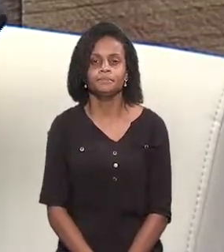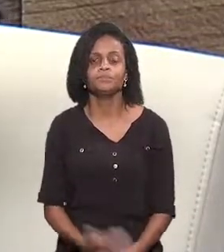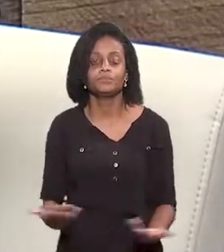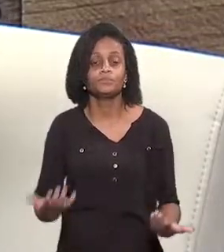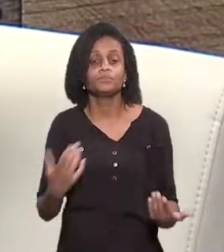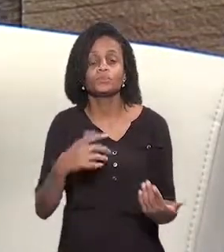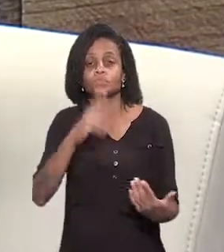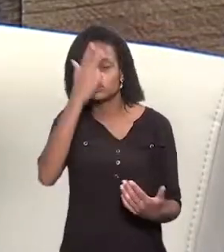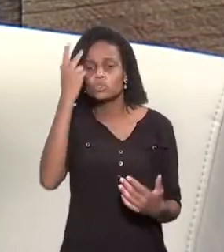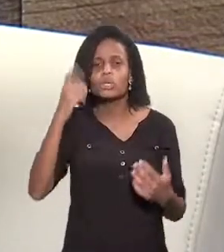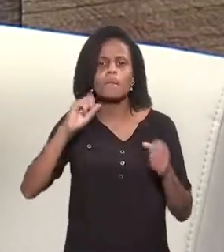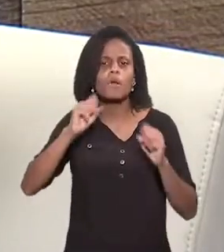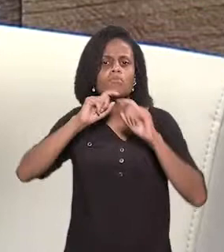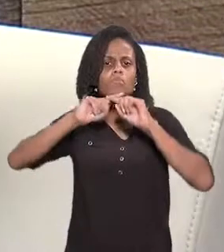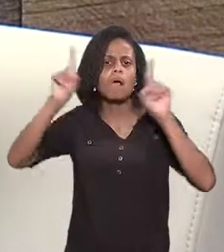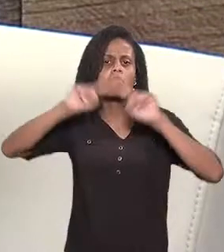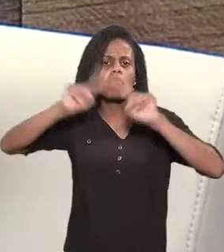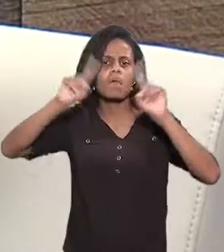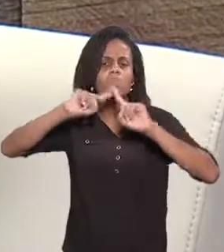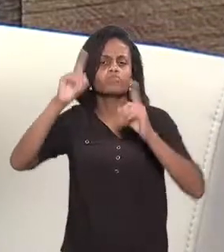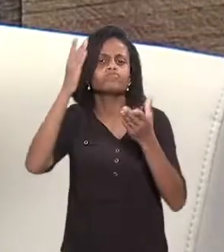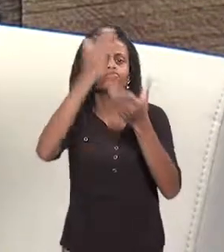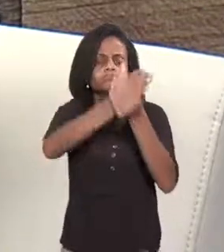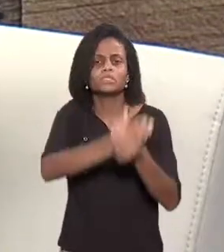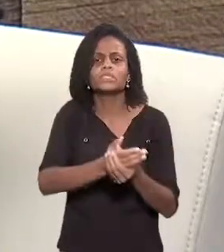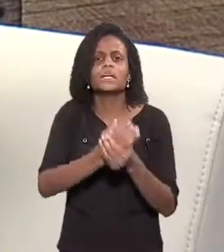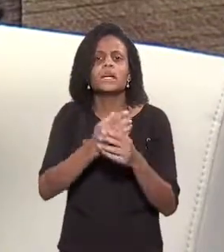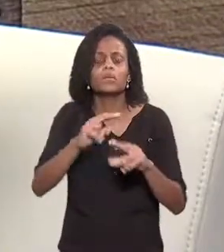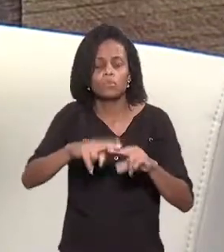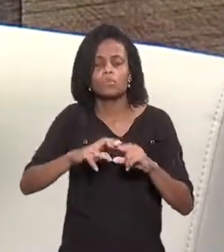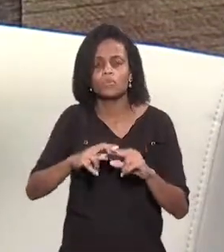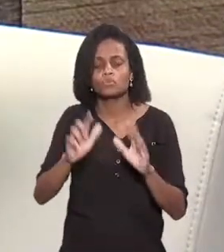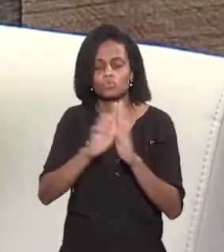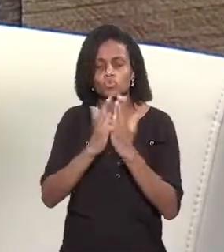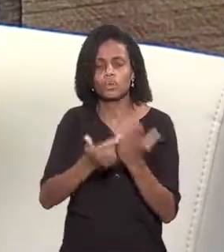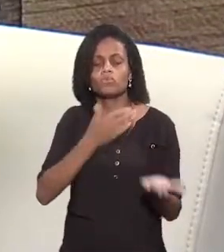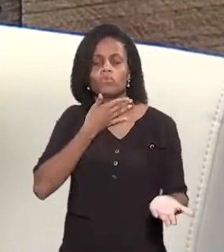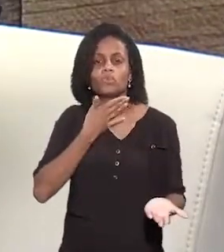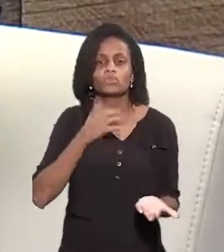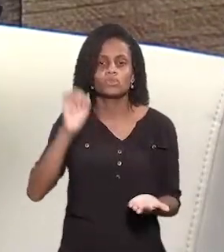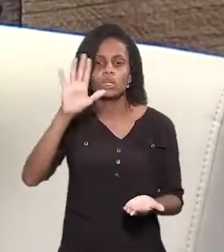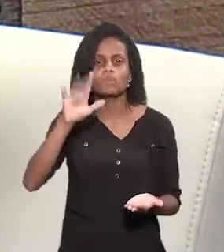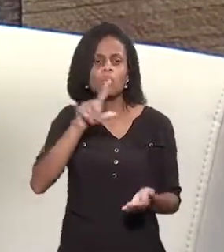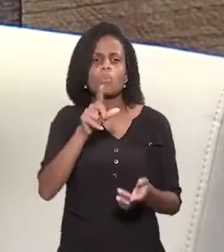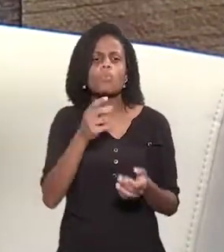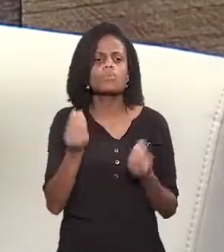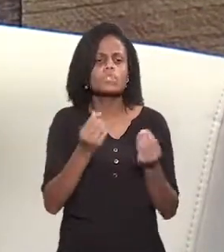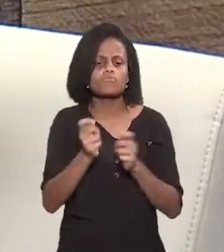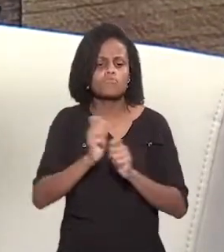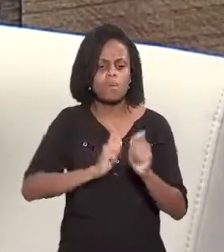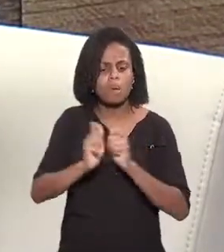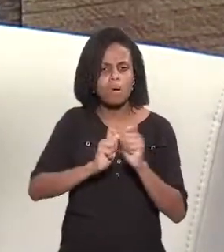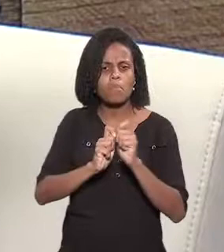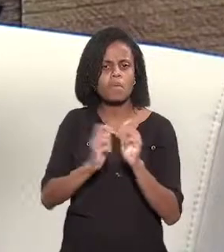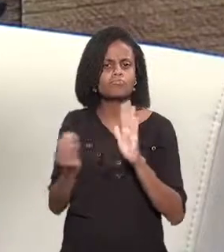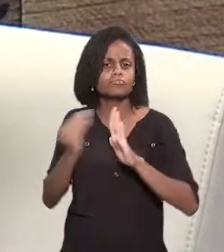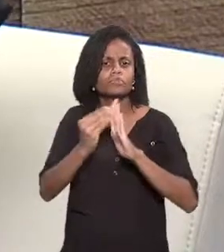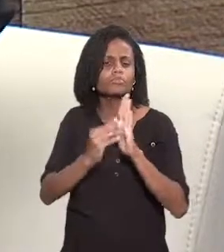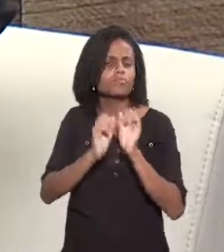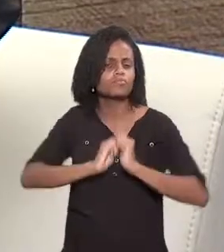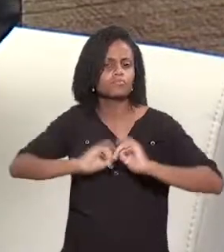várias pessoas podem denunciar através do Voz das Comunidades, existe algum tipo de controle do que está sendo postado